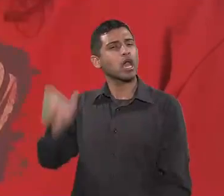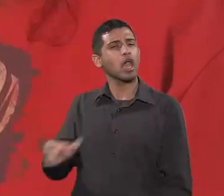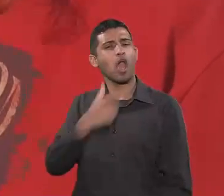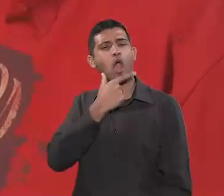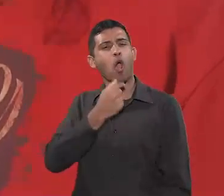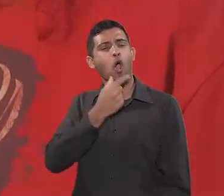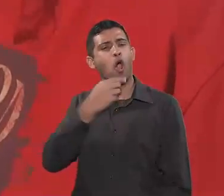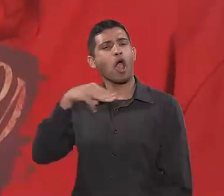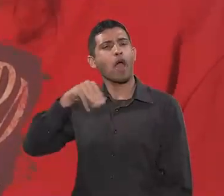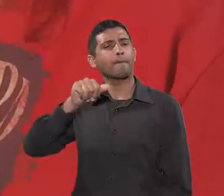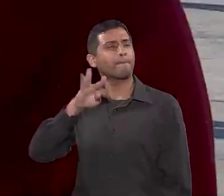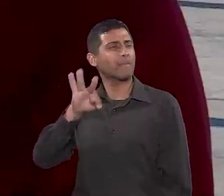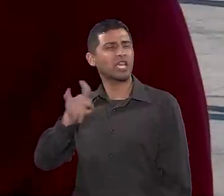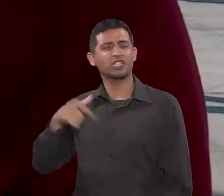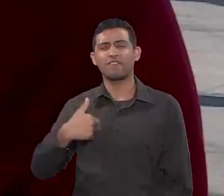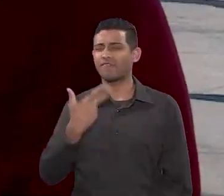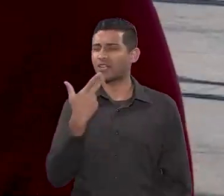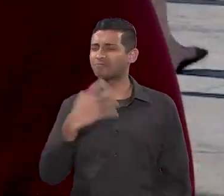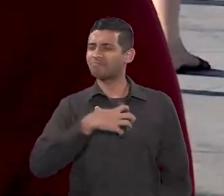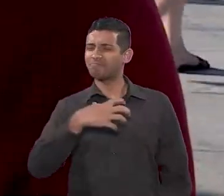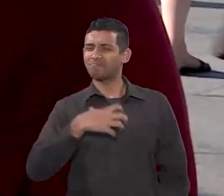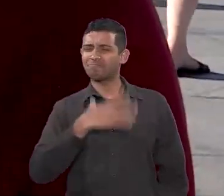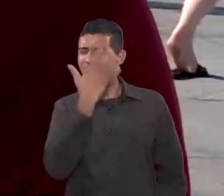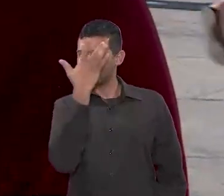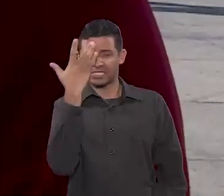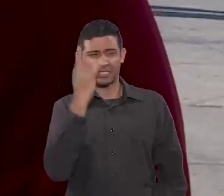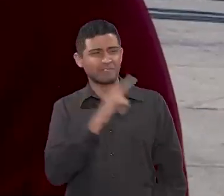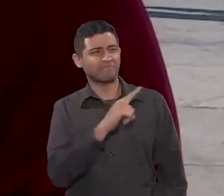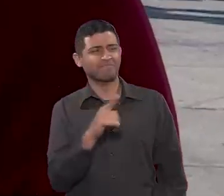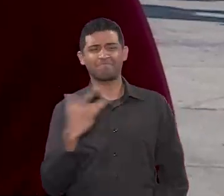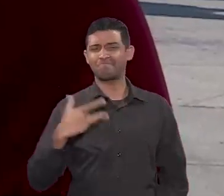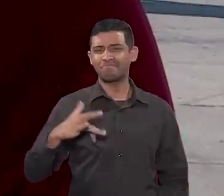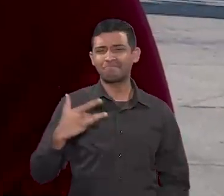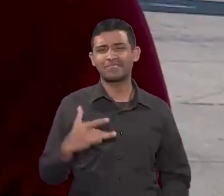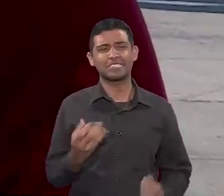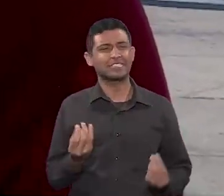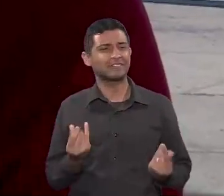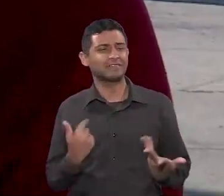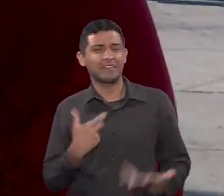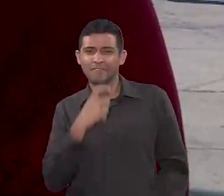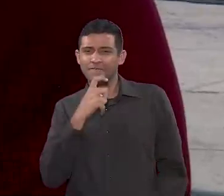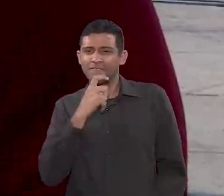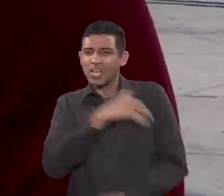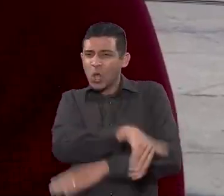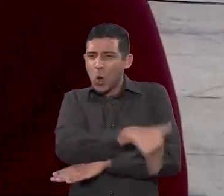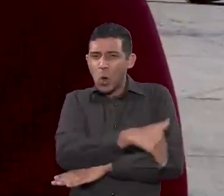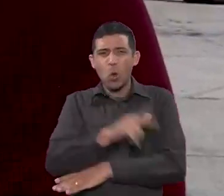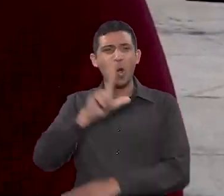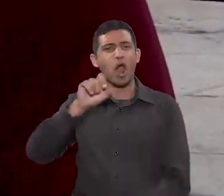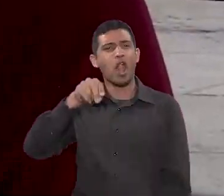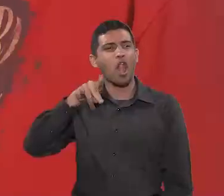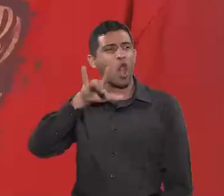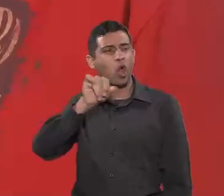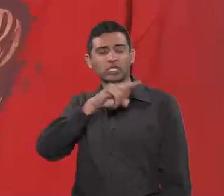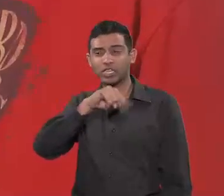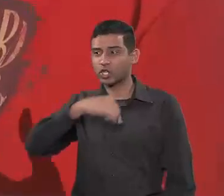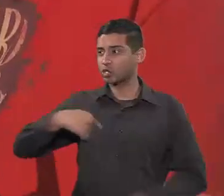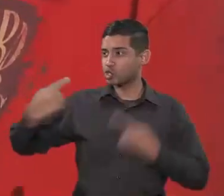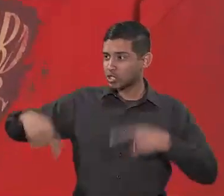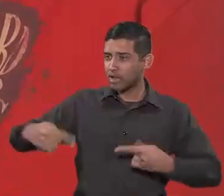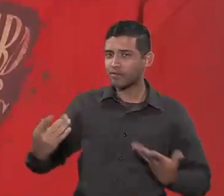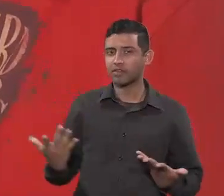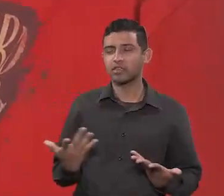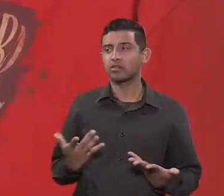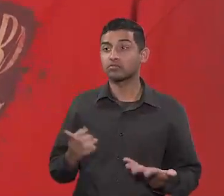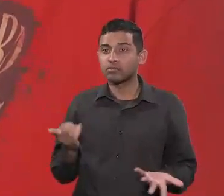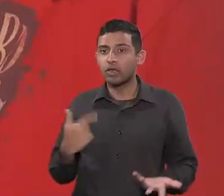ele falou que sentia muito por essas pessoas, né? Pelo frio de Londres, né? E aí os amigos lançaram um desafio para ele. Poxa, então por que a